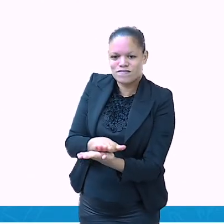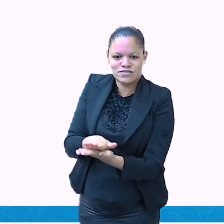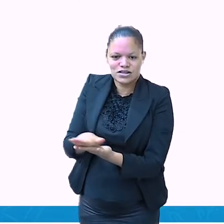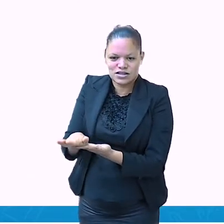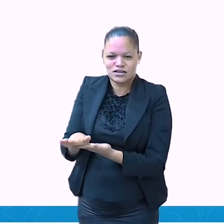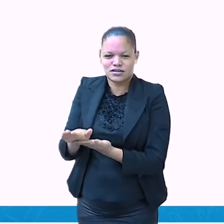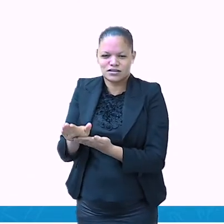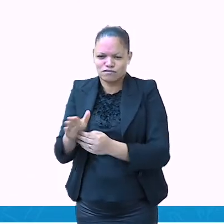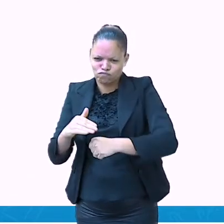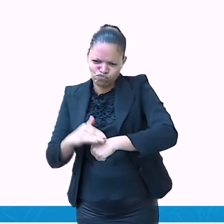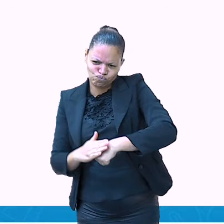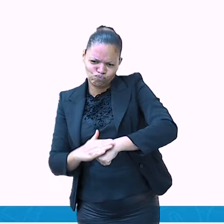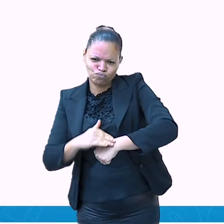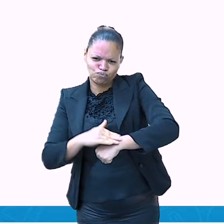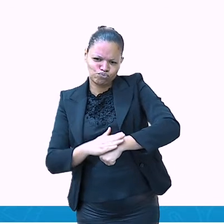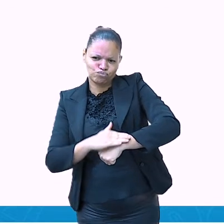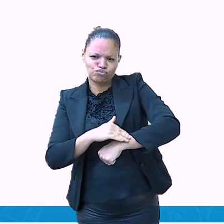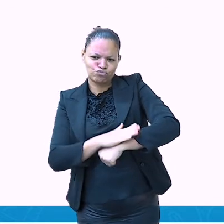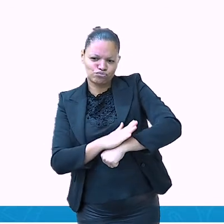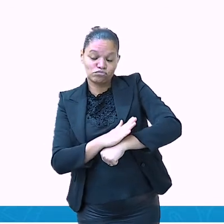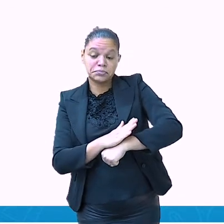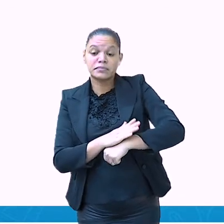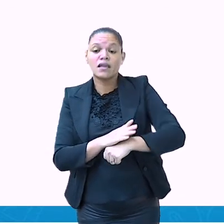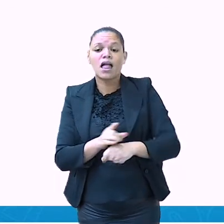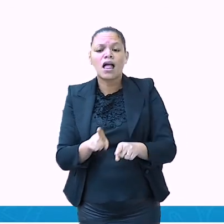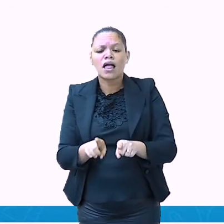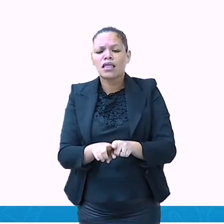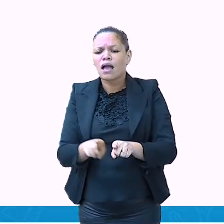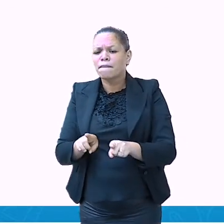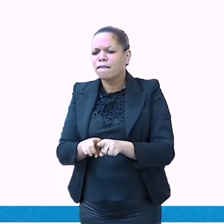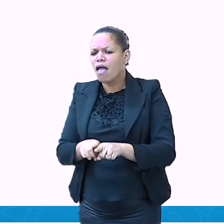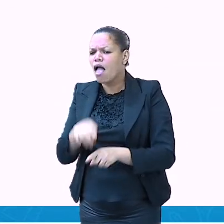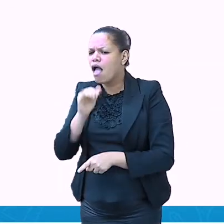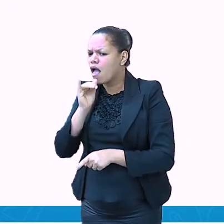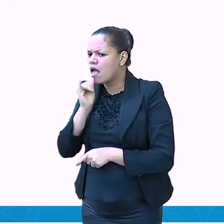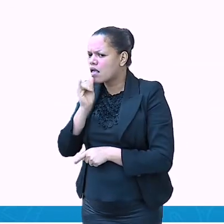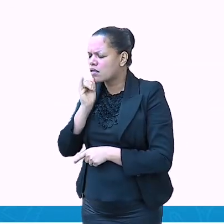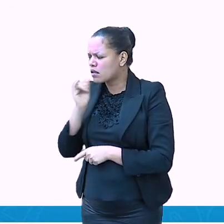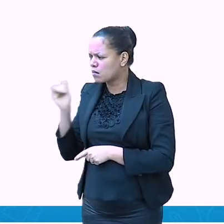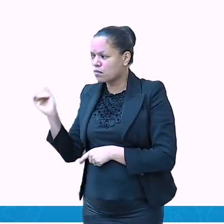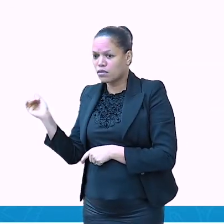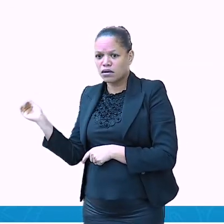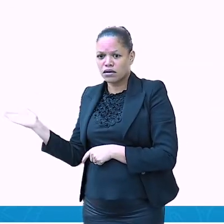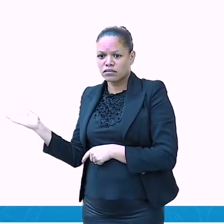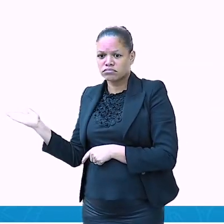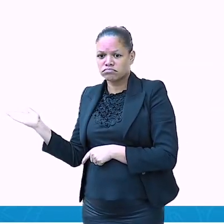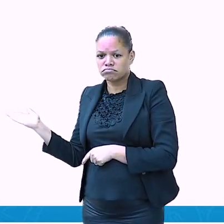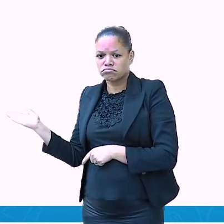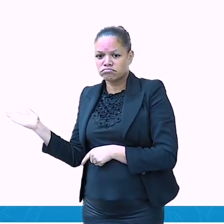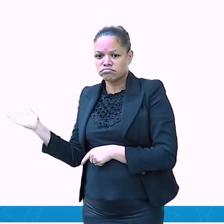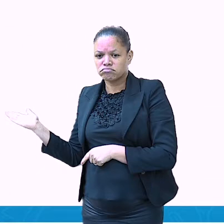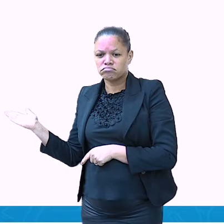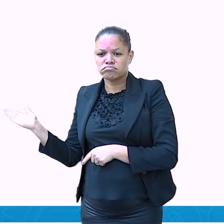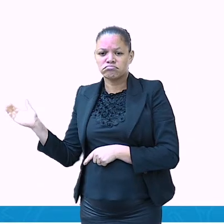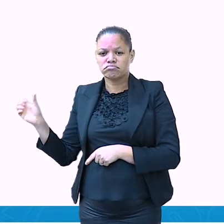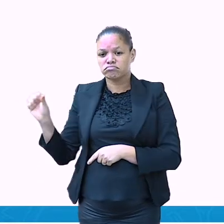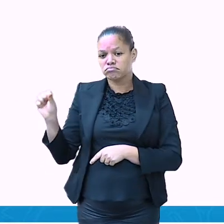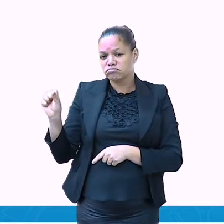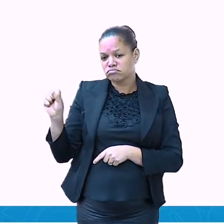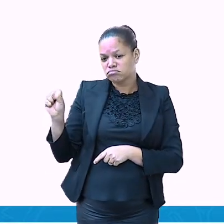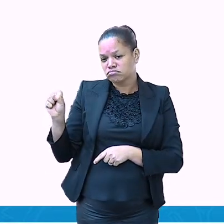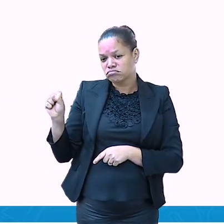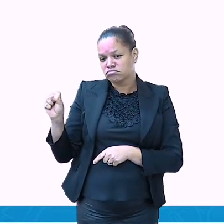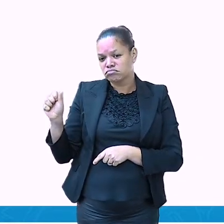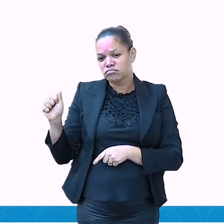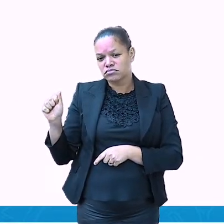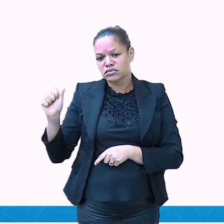Tá vendo, ó? Essa proteção ali. Então, nós vamos ver agora características específicas